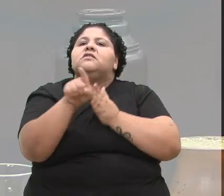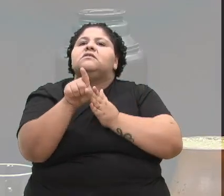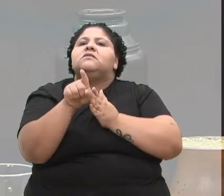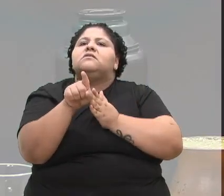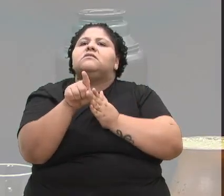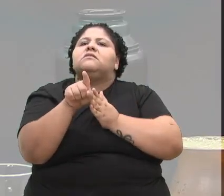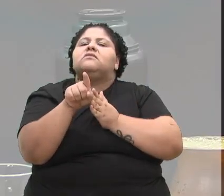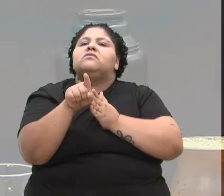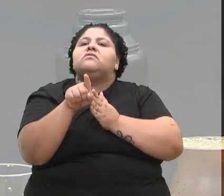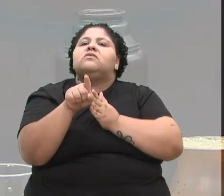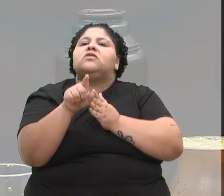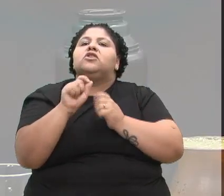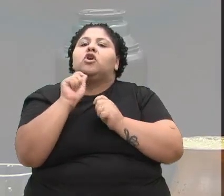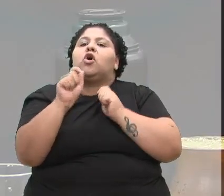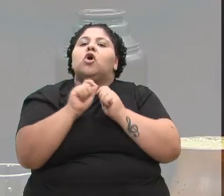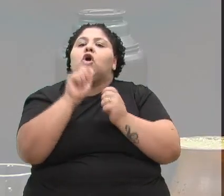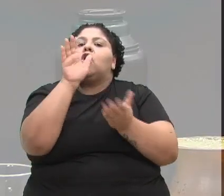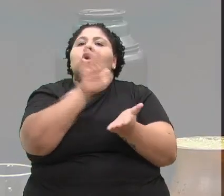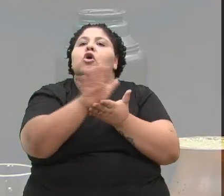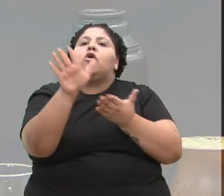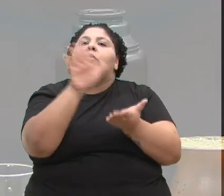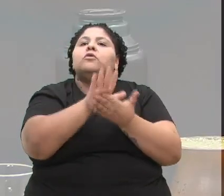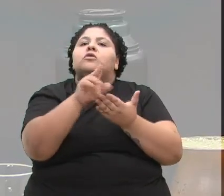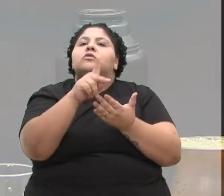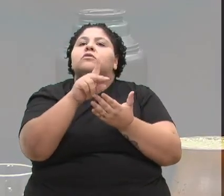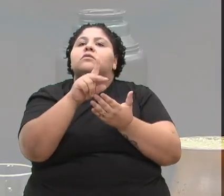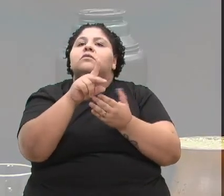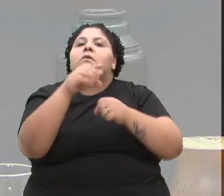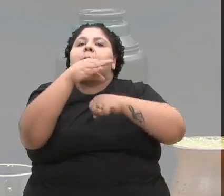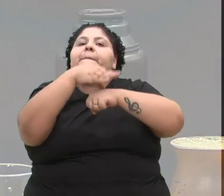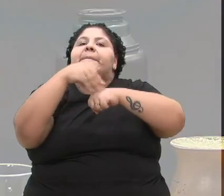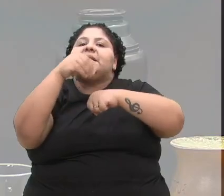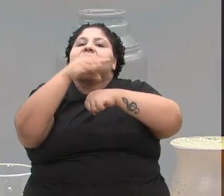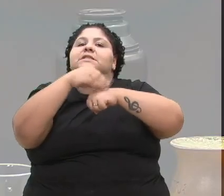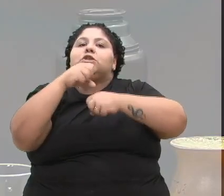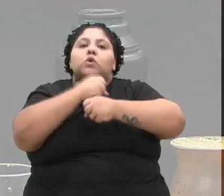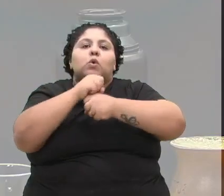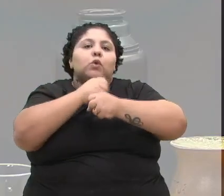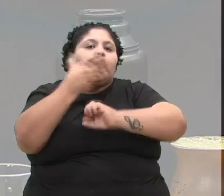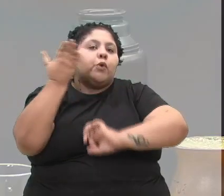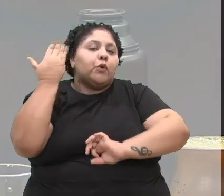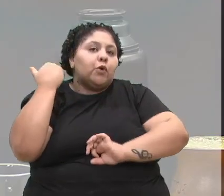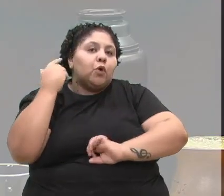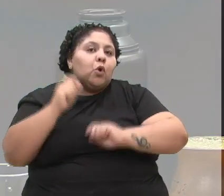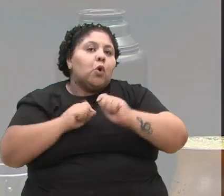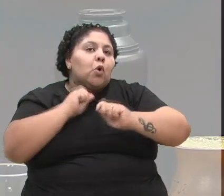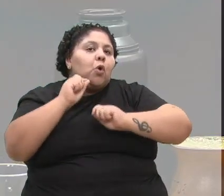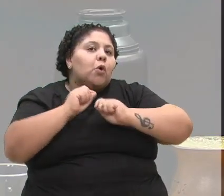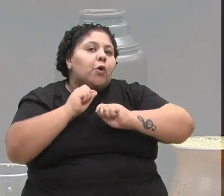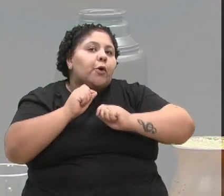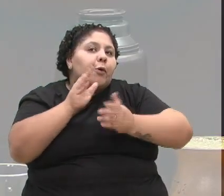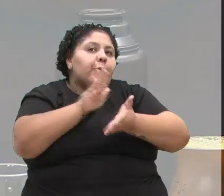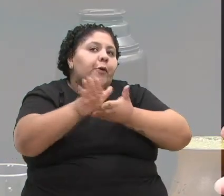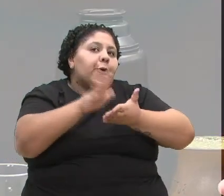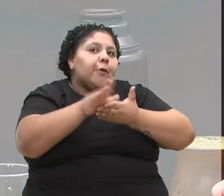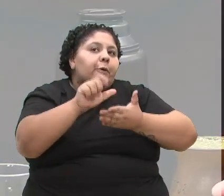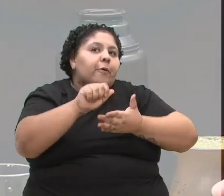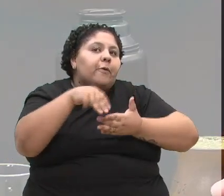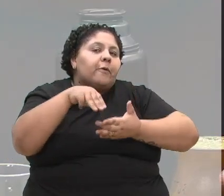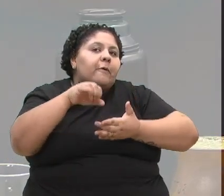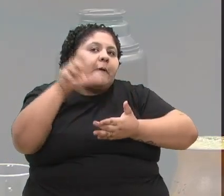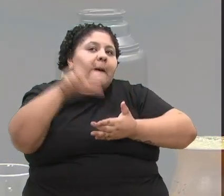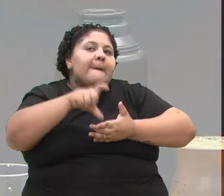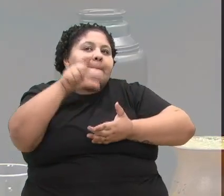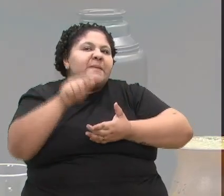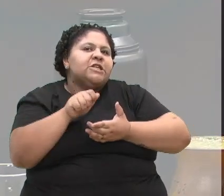por exemplo, qual é a produção de pêssego do ano passado? Qual é a produção de ameixa? Qual é a produção? Se nós